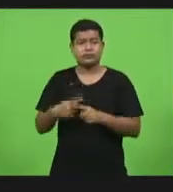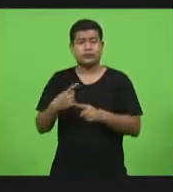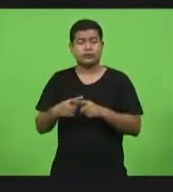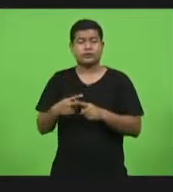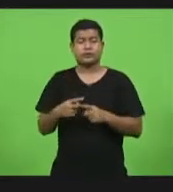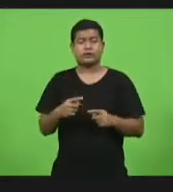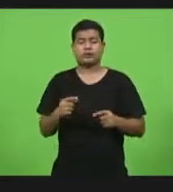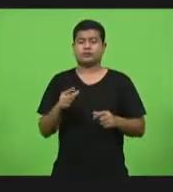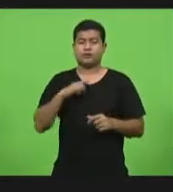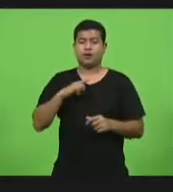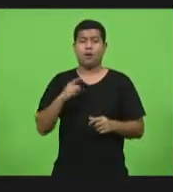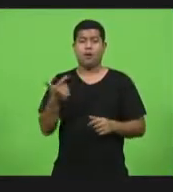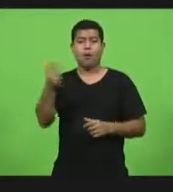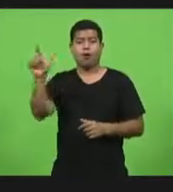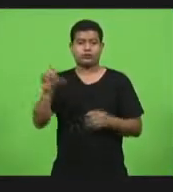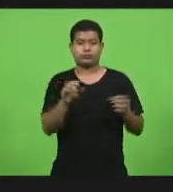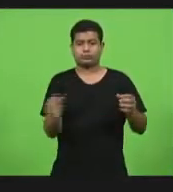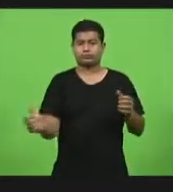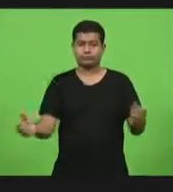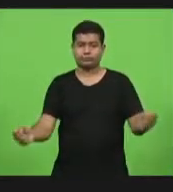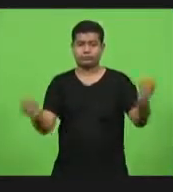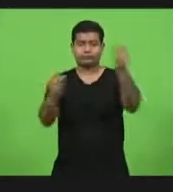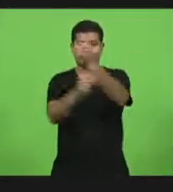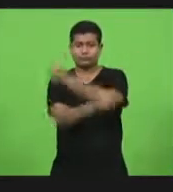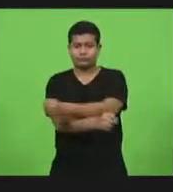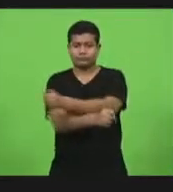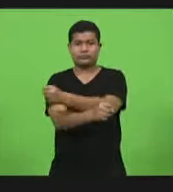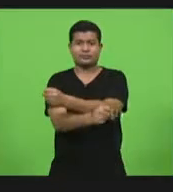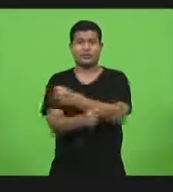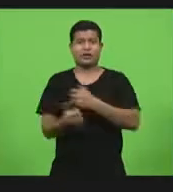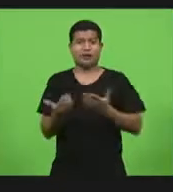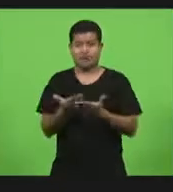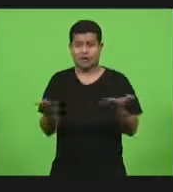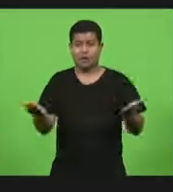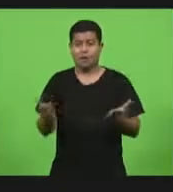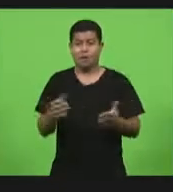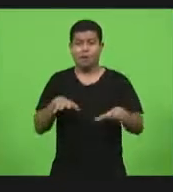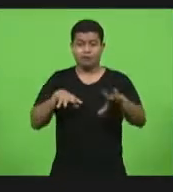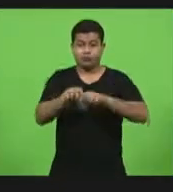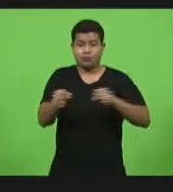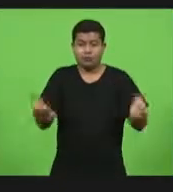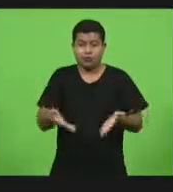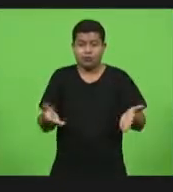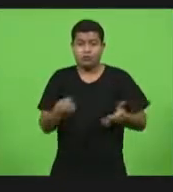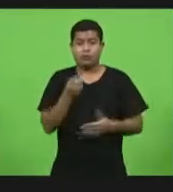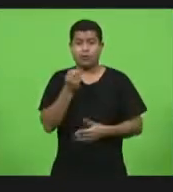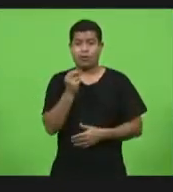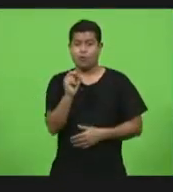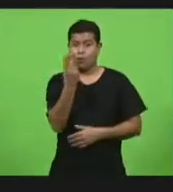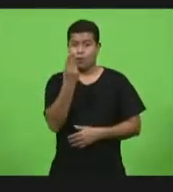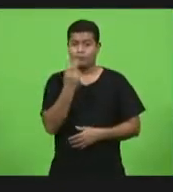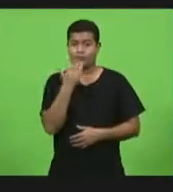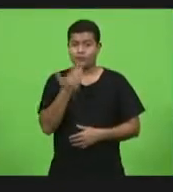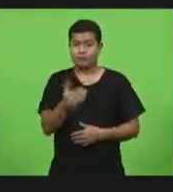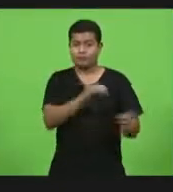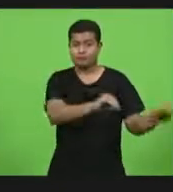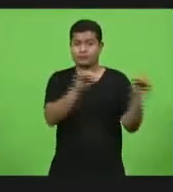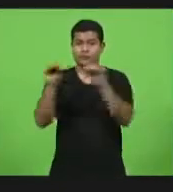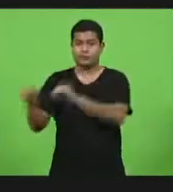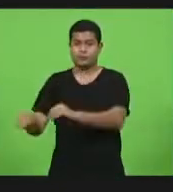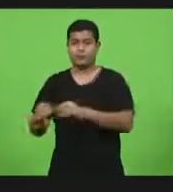para o lugar dele também, né? Ou seja, um formado novo ou alguém que está solicitando a troca também, pedindo para ir para aquele município.